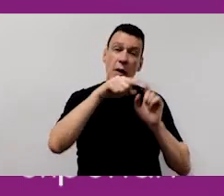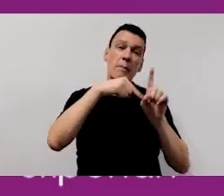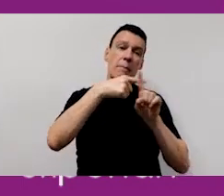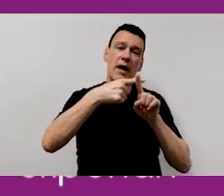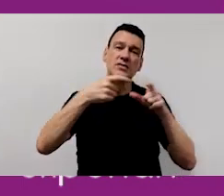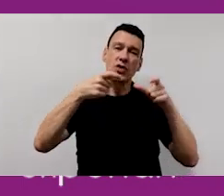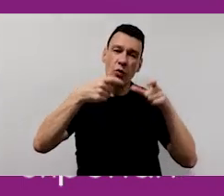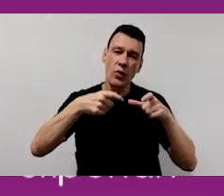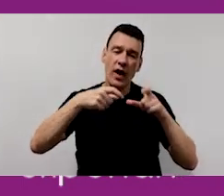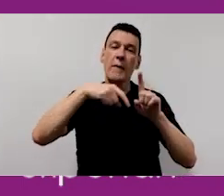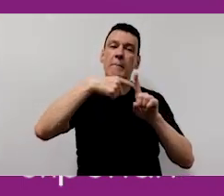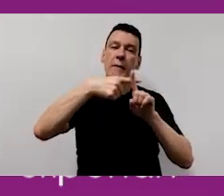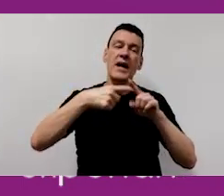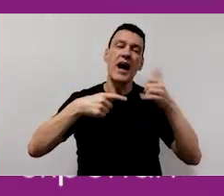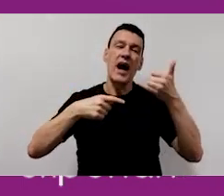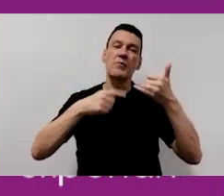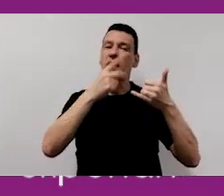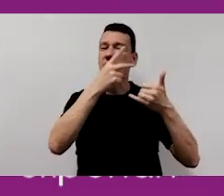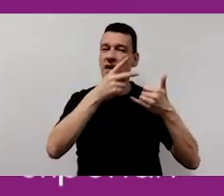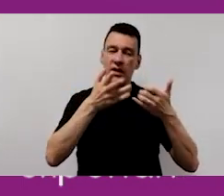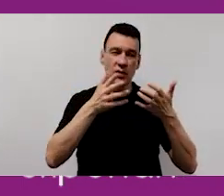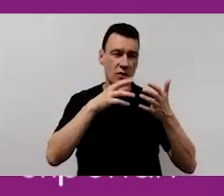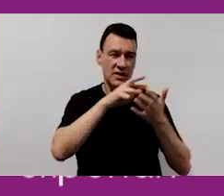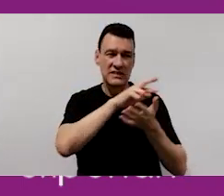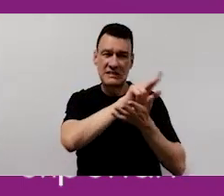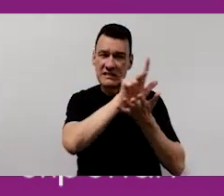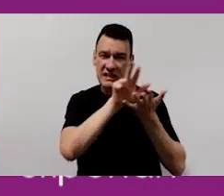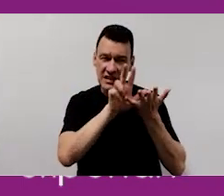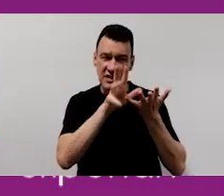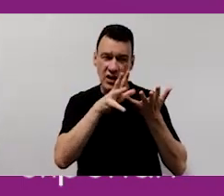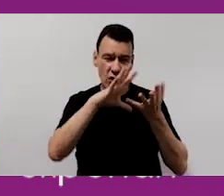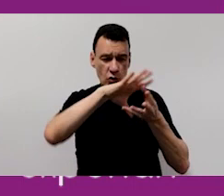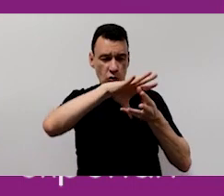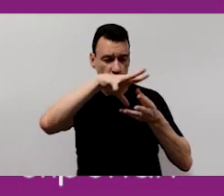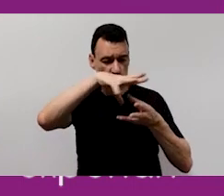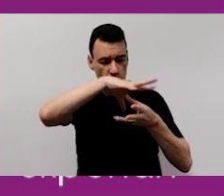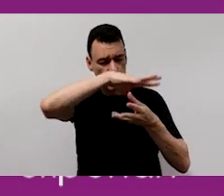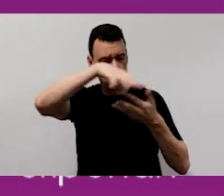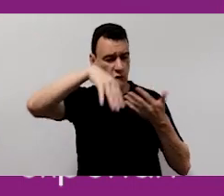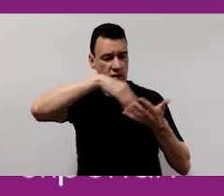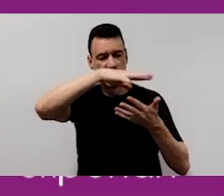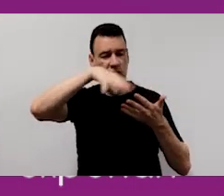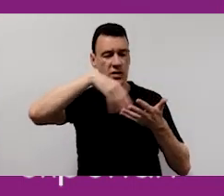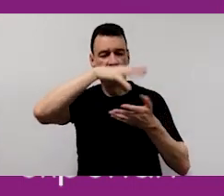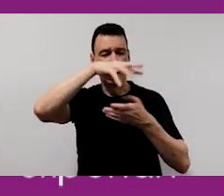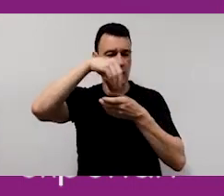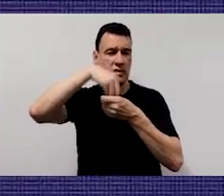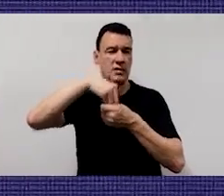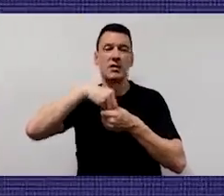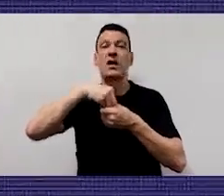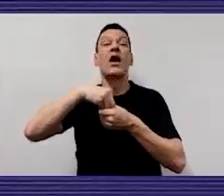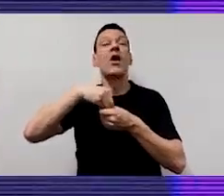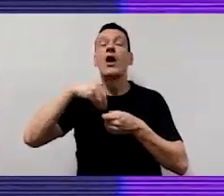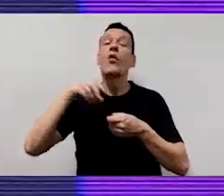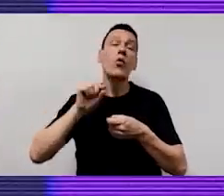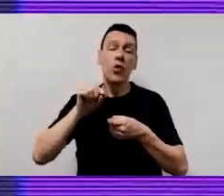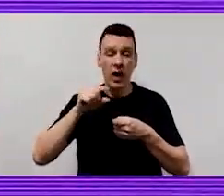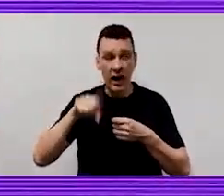device, e tudo isso aplicando tecnologia e analytics. Outra coisa muito